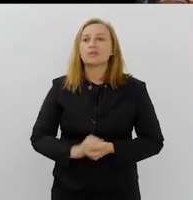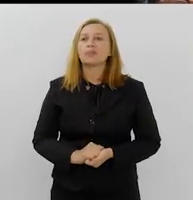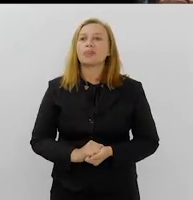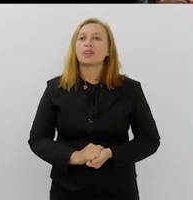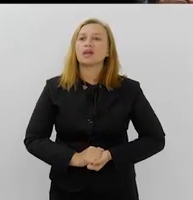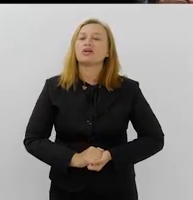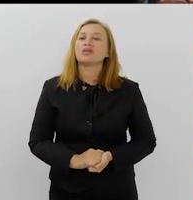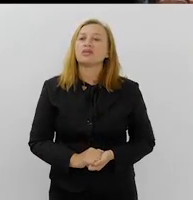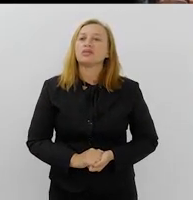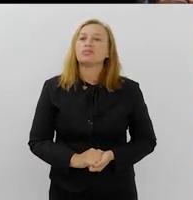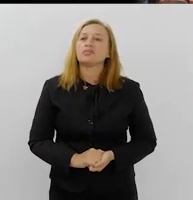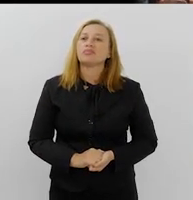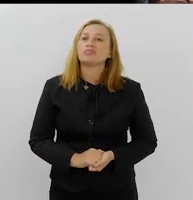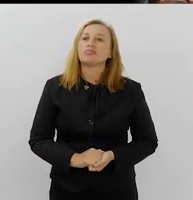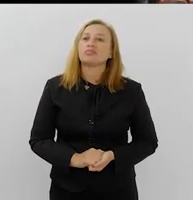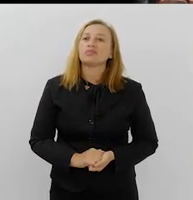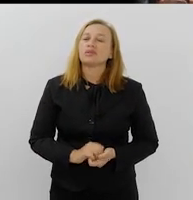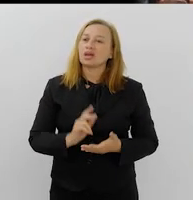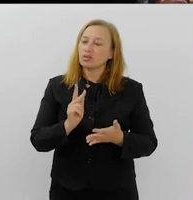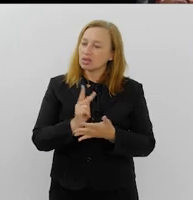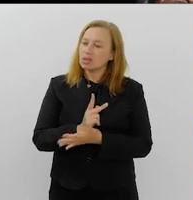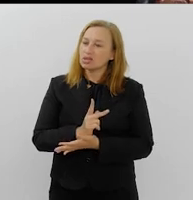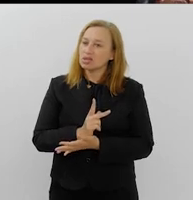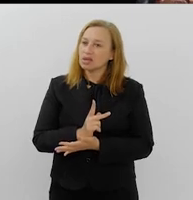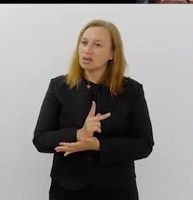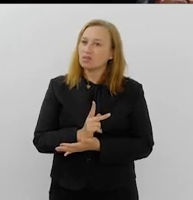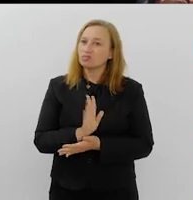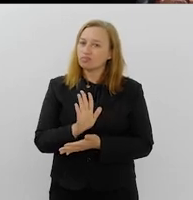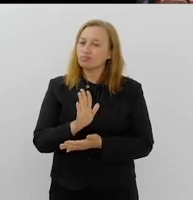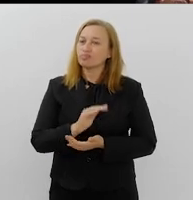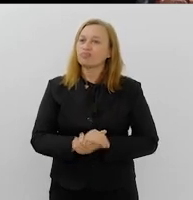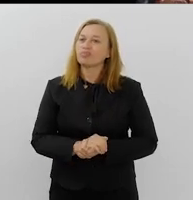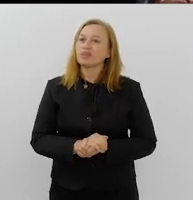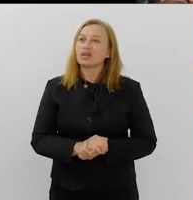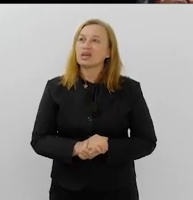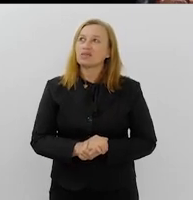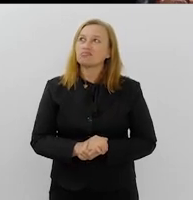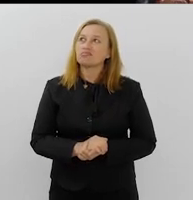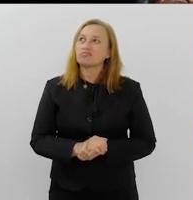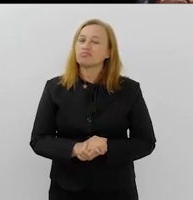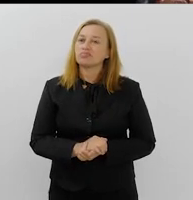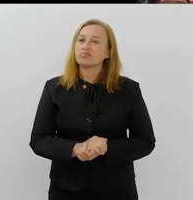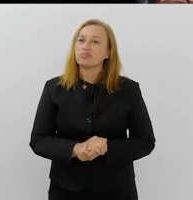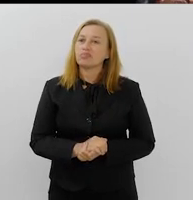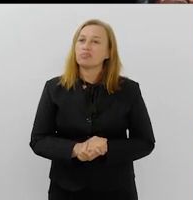uma vez, uma situação que foi bem inusitada até.